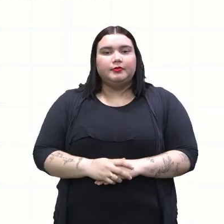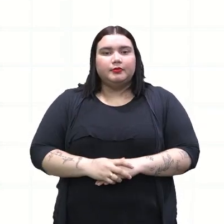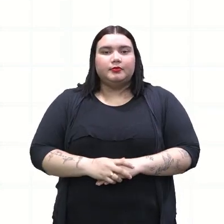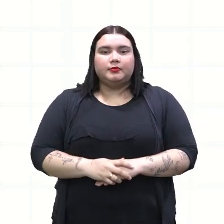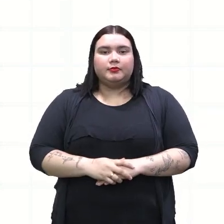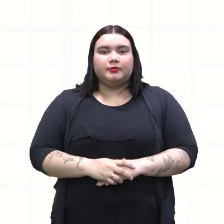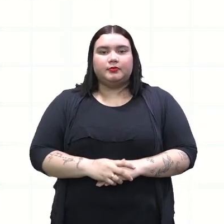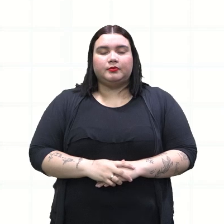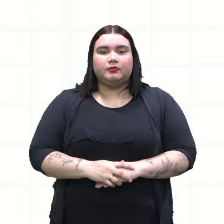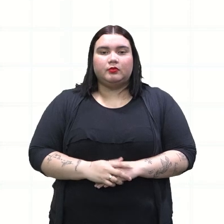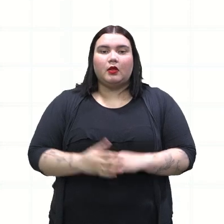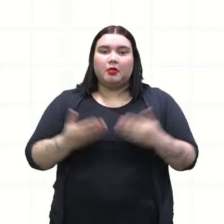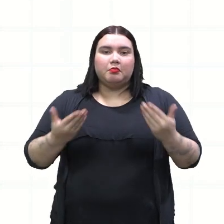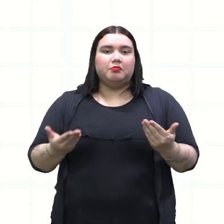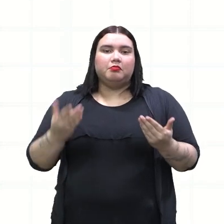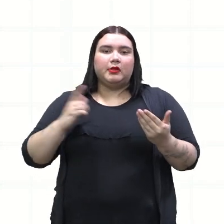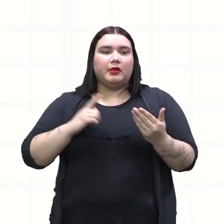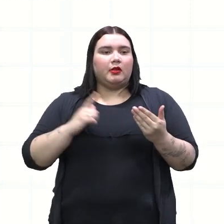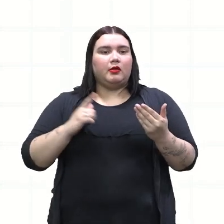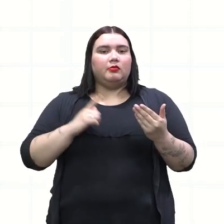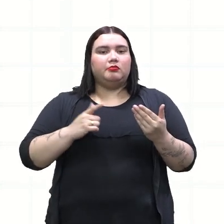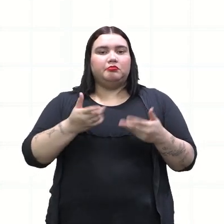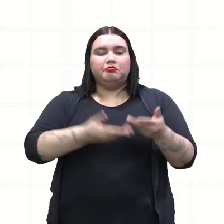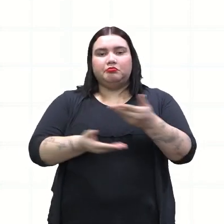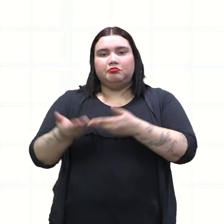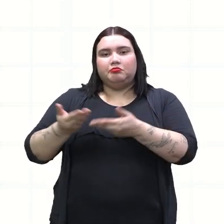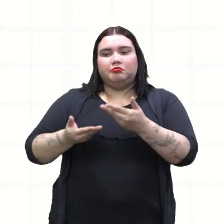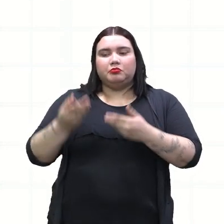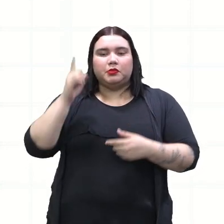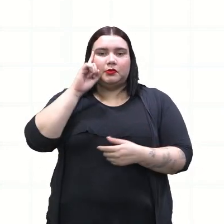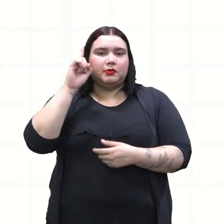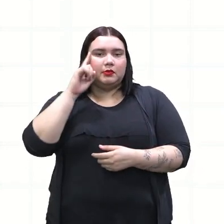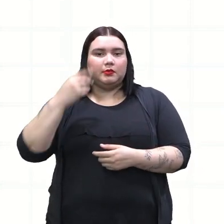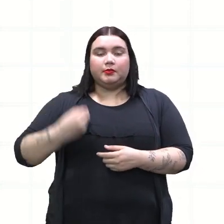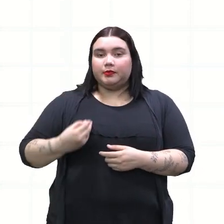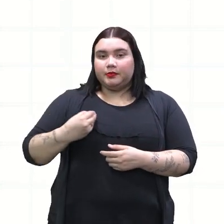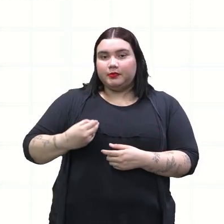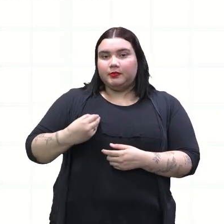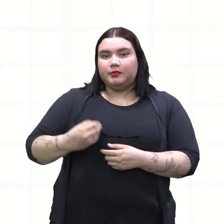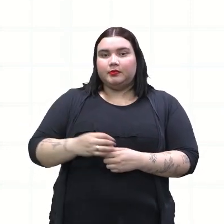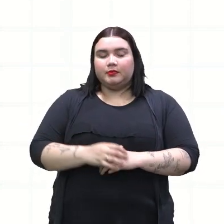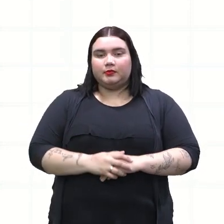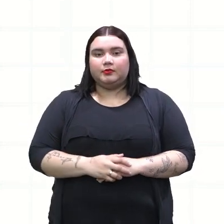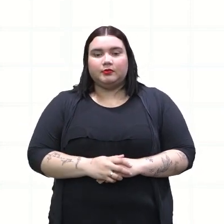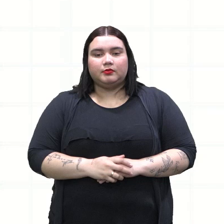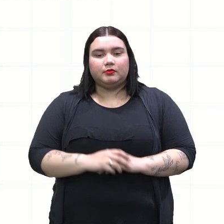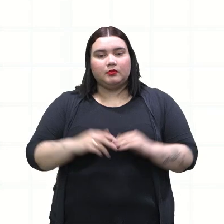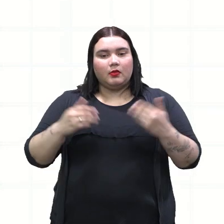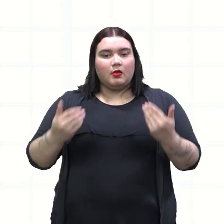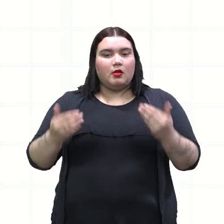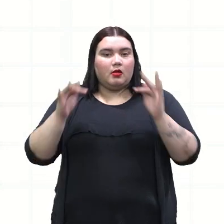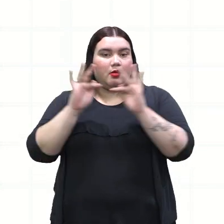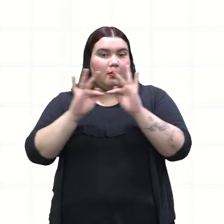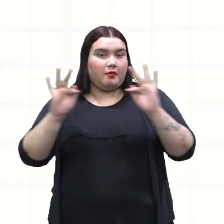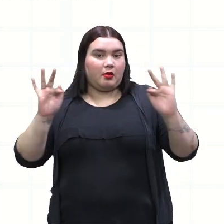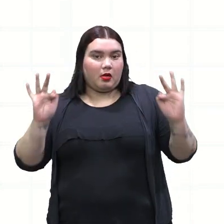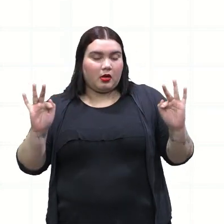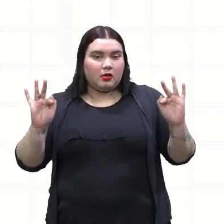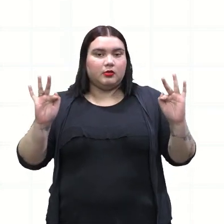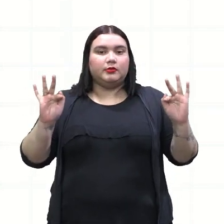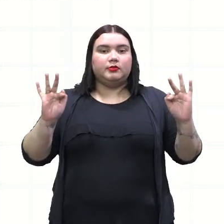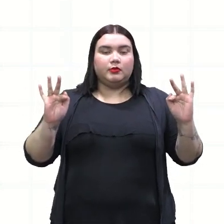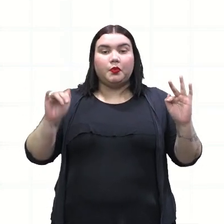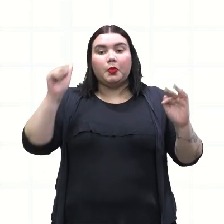holograma, e ela convive com esse holograma, né, no seu dia a dia. Então, nesta frase aí,